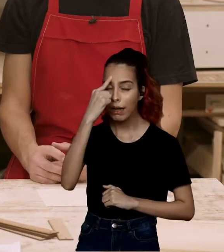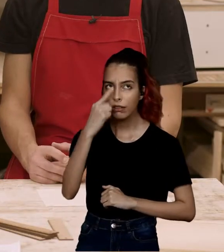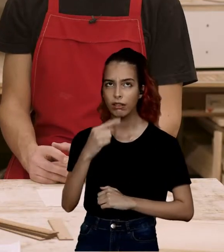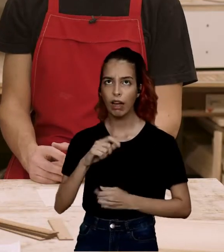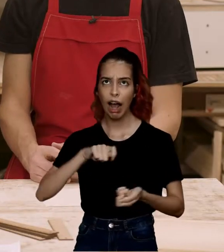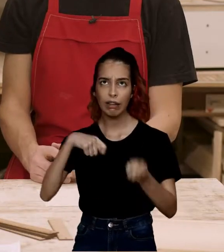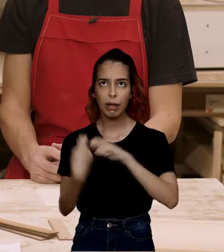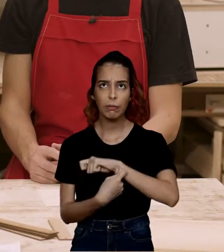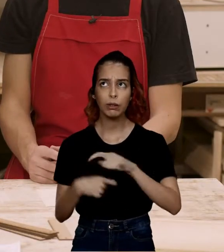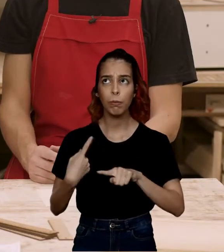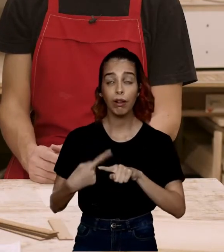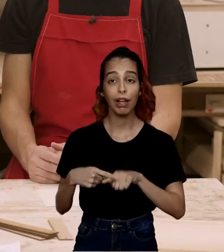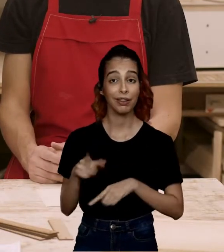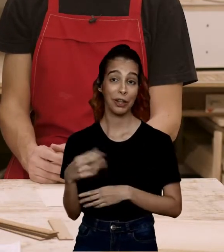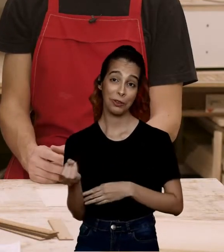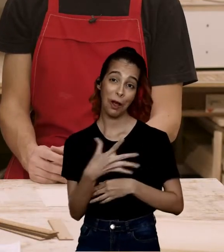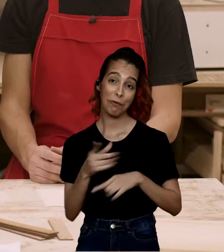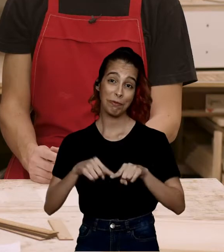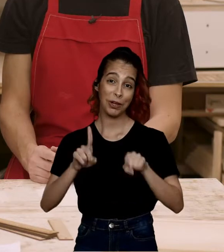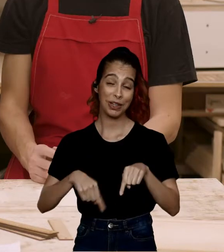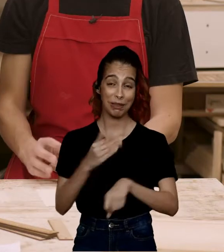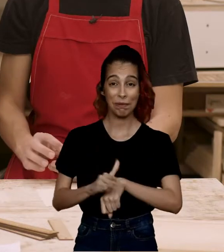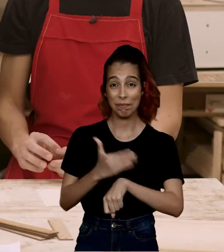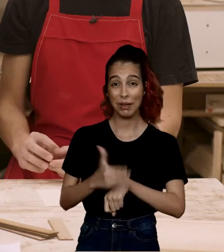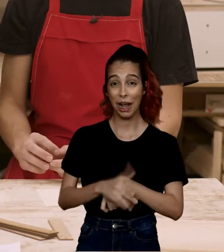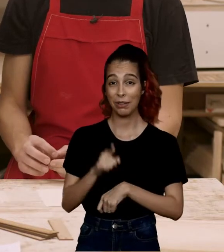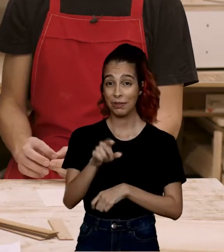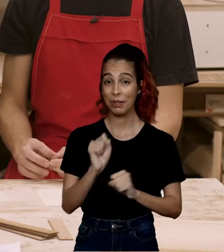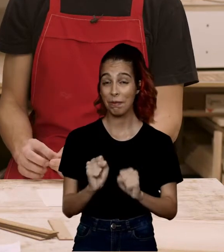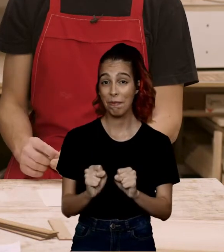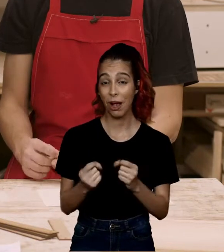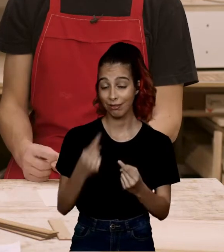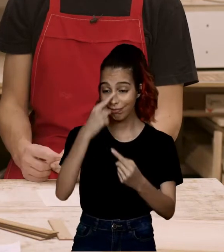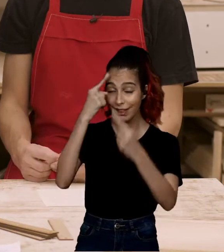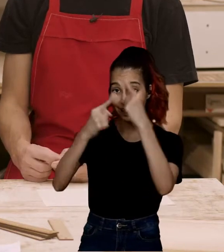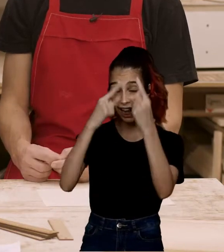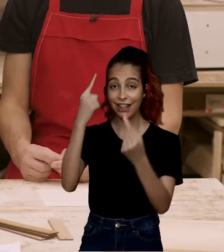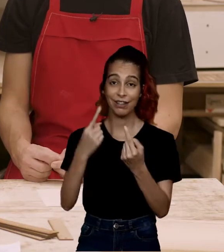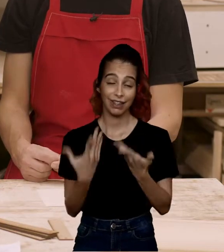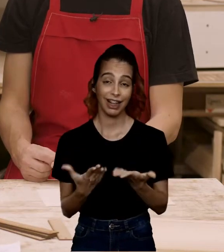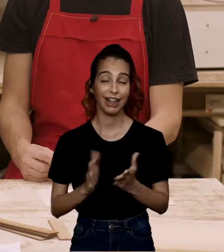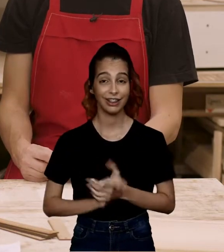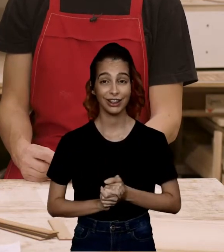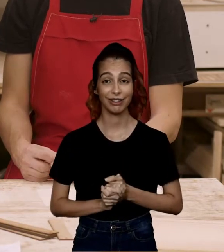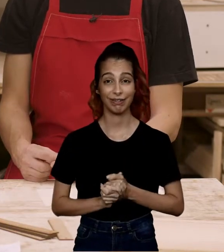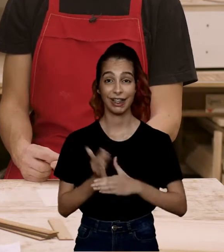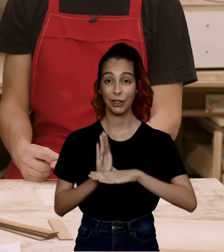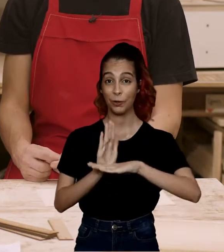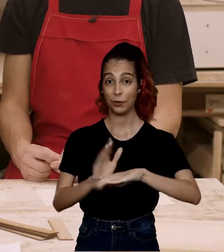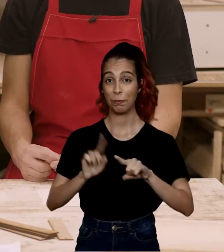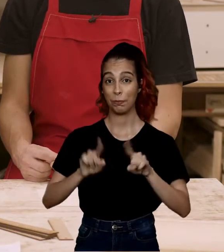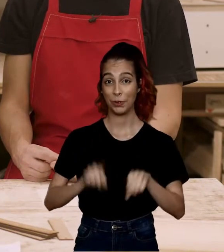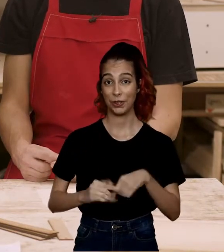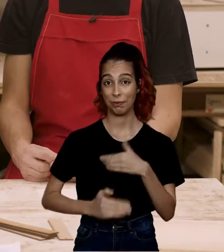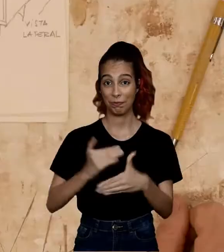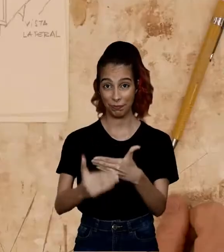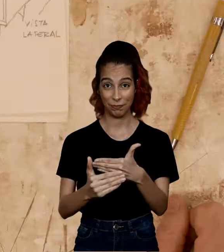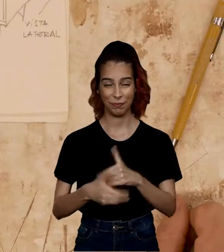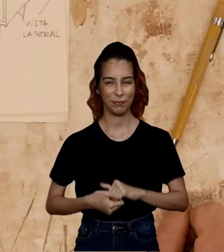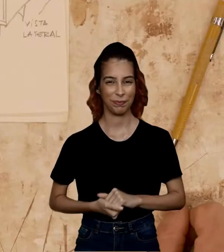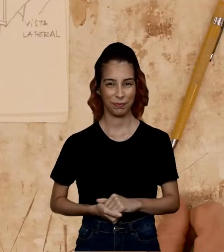é uma oportunidade para uma nova ideia de projeto, para você fazer alguma coisa e usar a criatividade a favor do seu